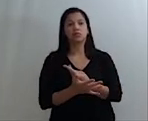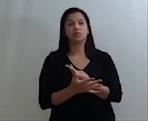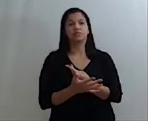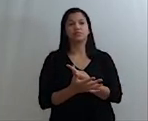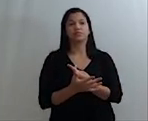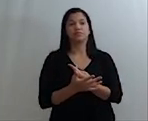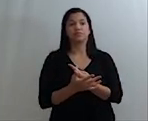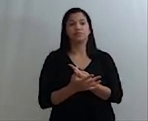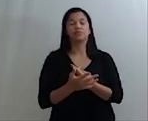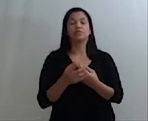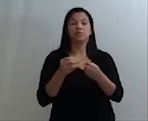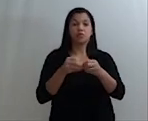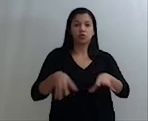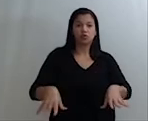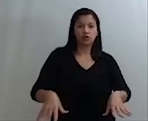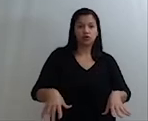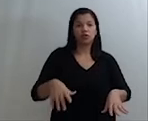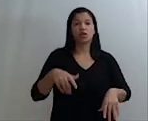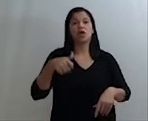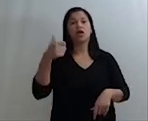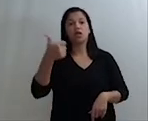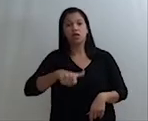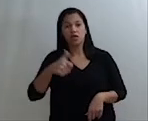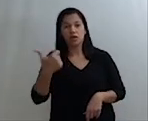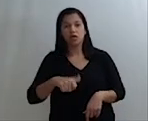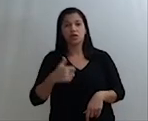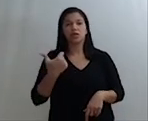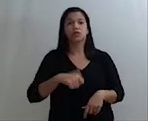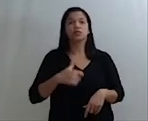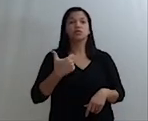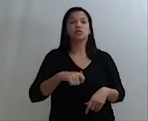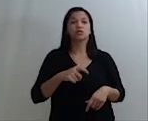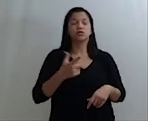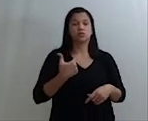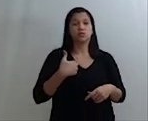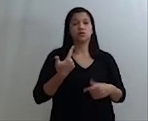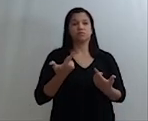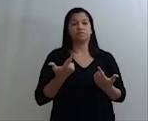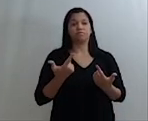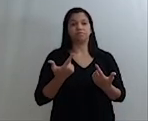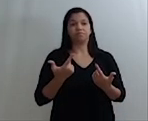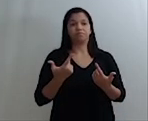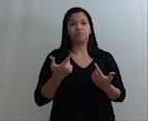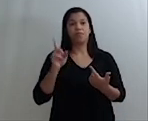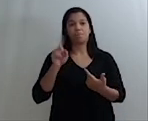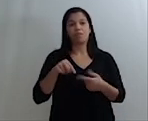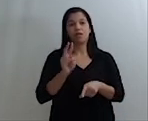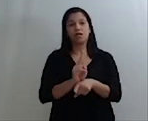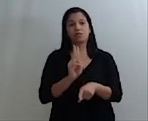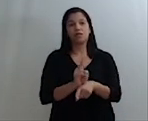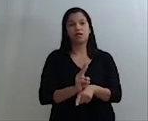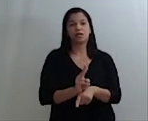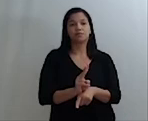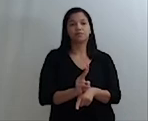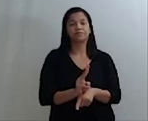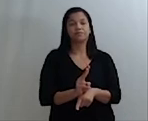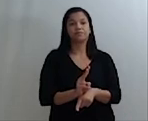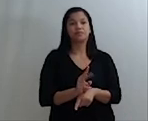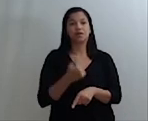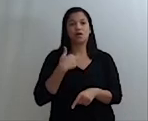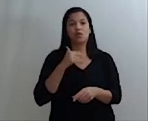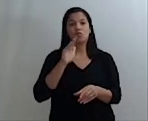prejudicada a análise do pedido de reconsideração da liminar formulada F estais é como meu voto senhor presidente não